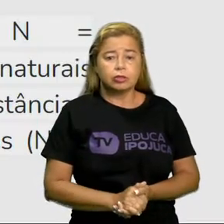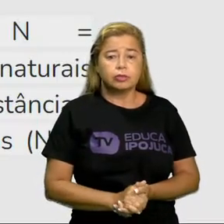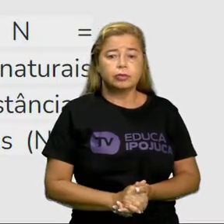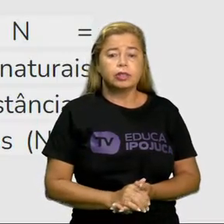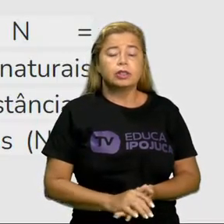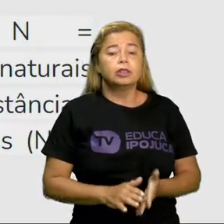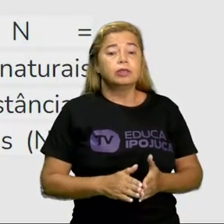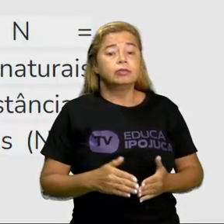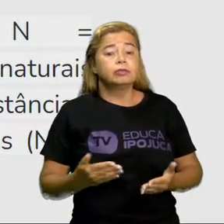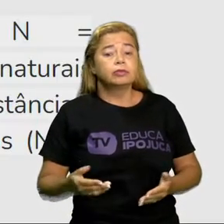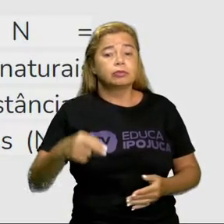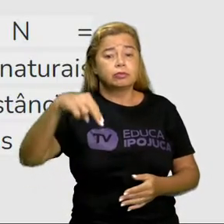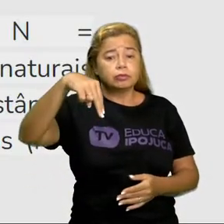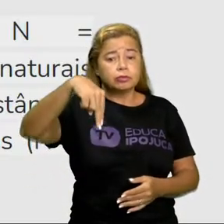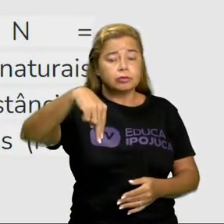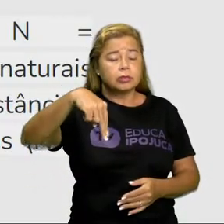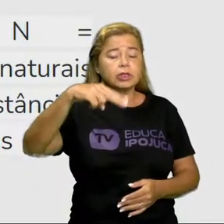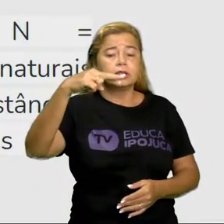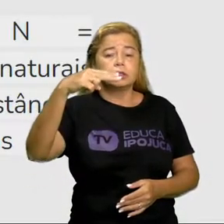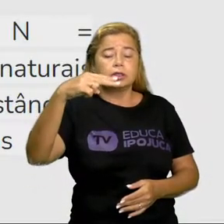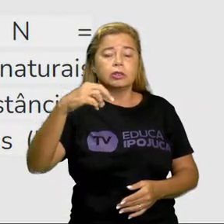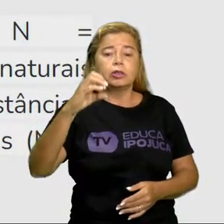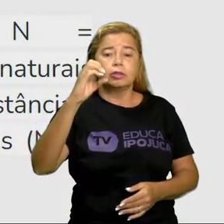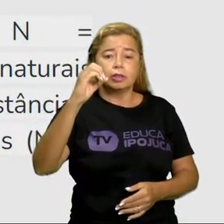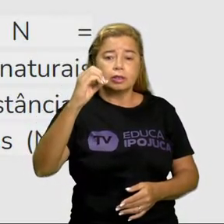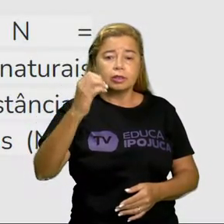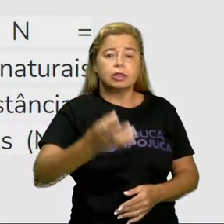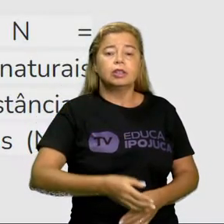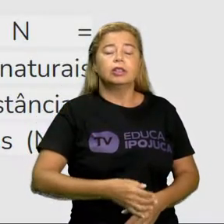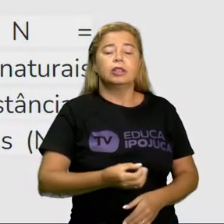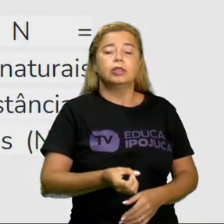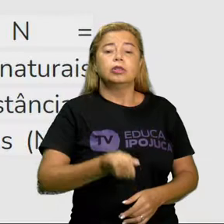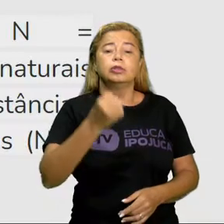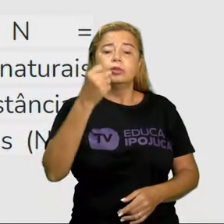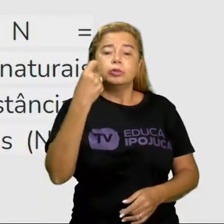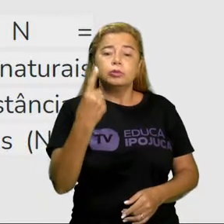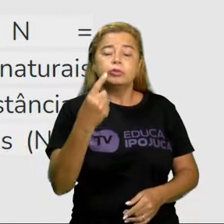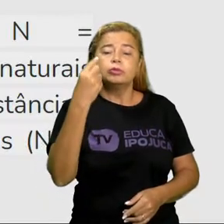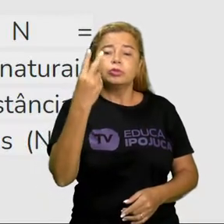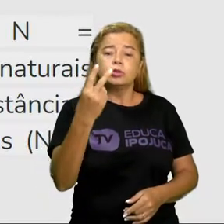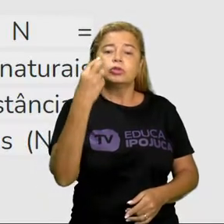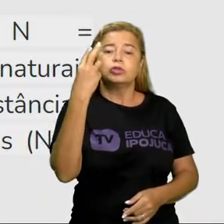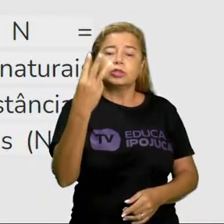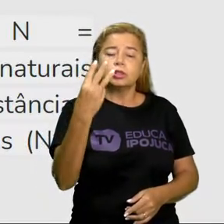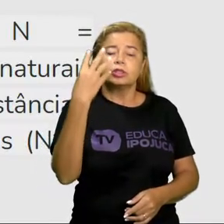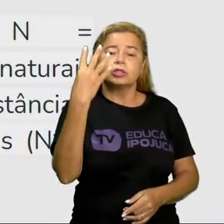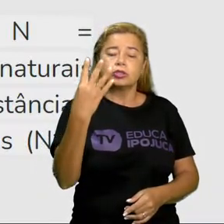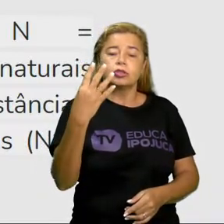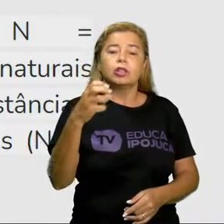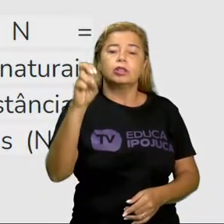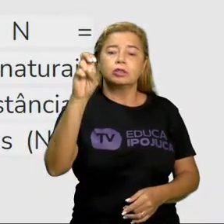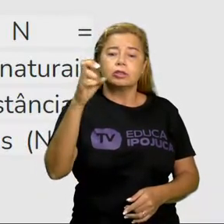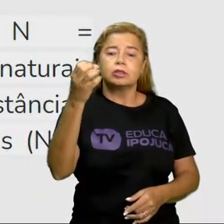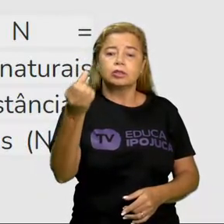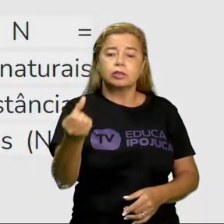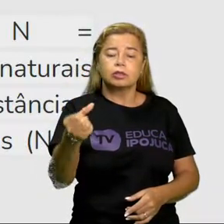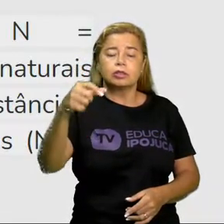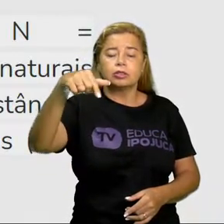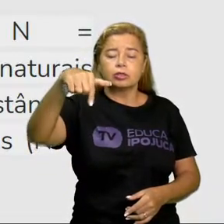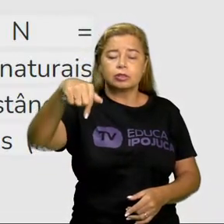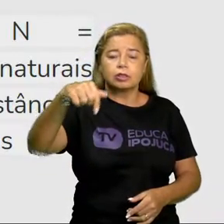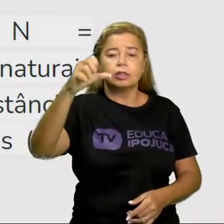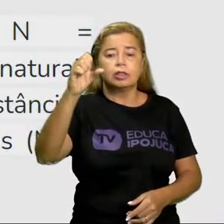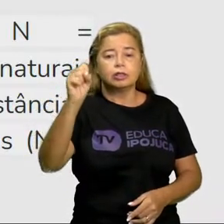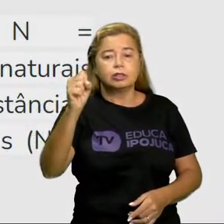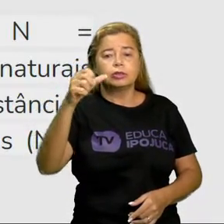a 0, 1, 2, 3, 4, 5, 6, 7, 8, 9, 10 e vai seguindo,